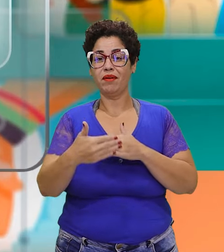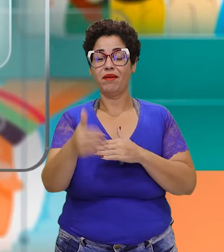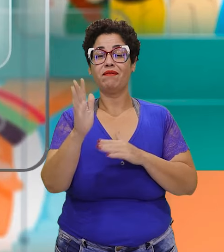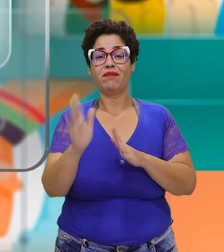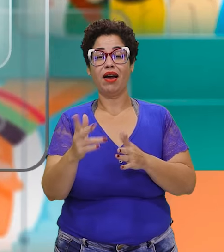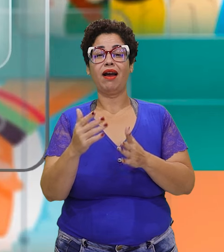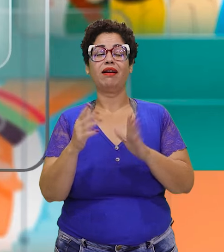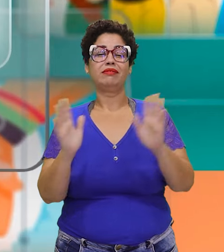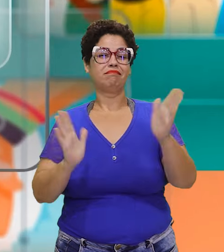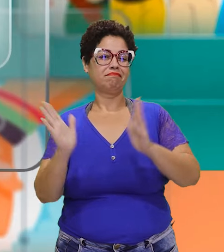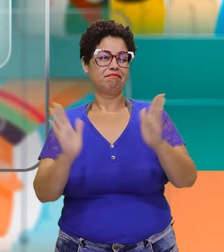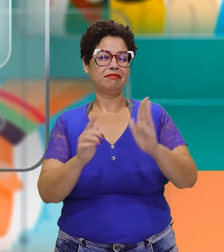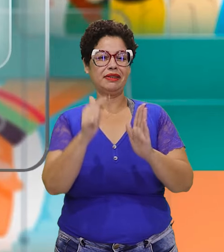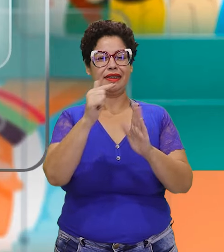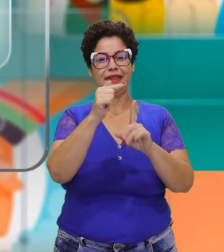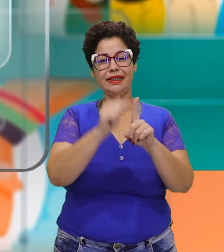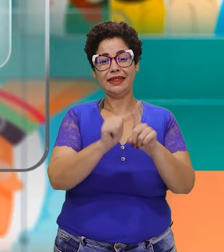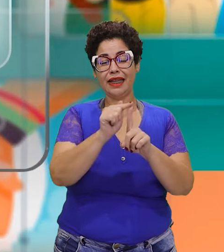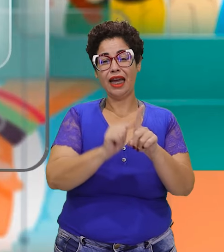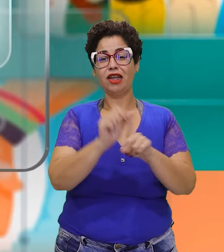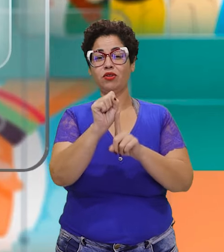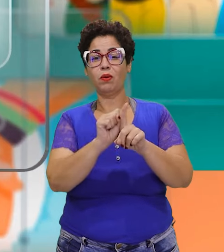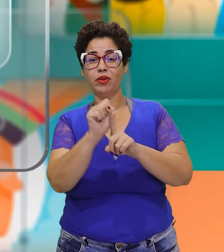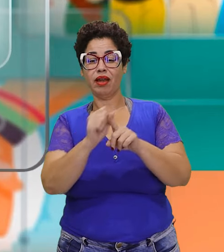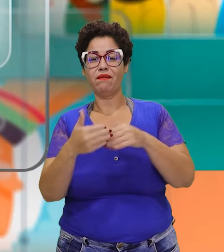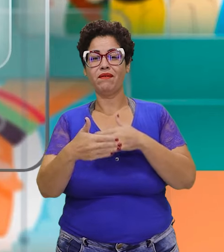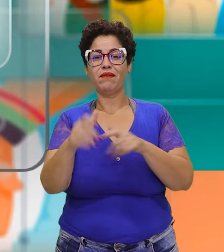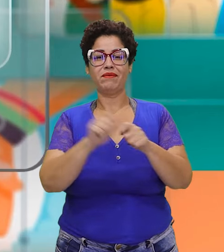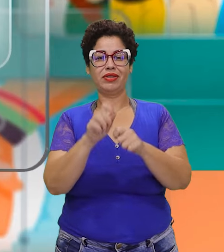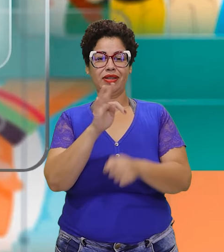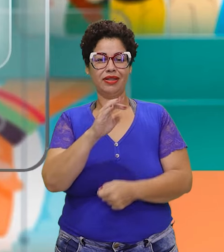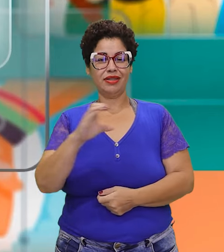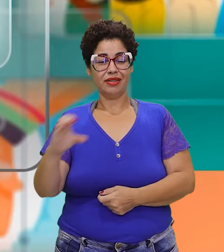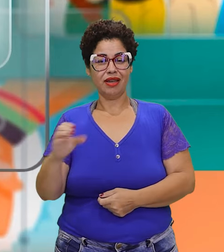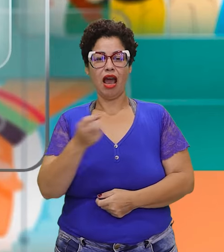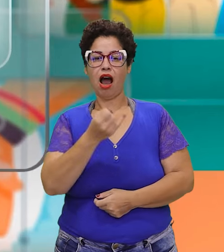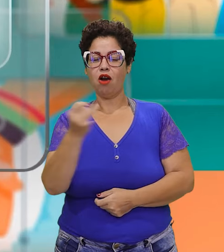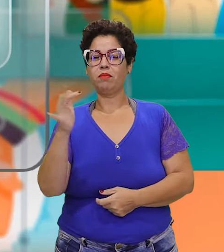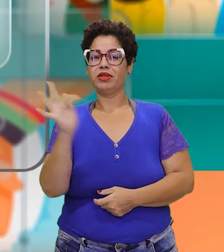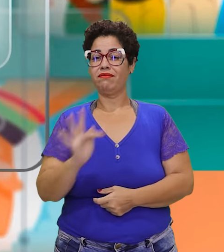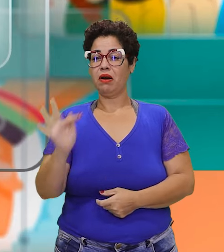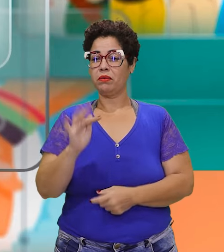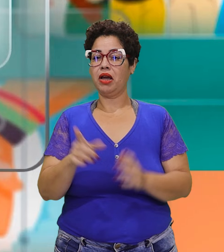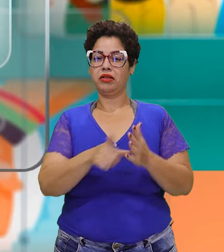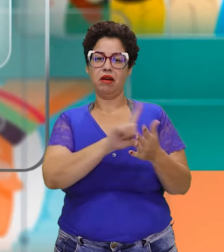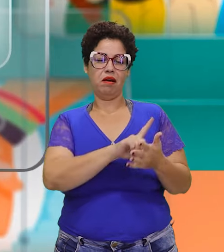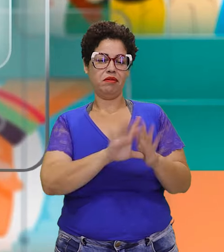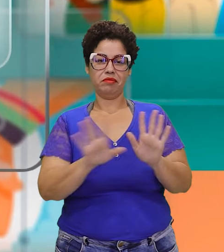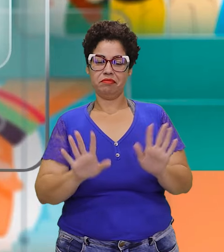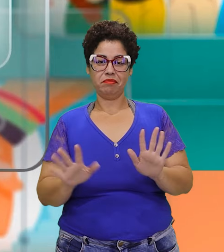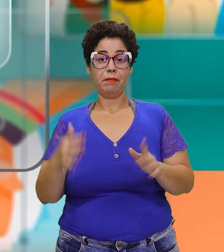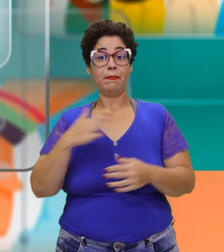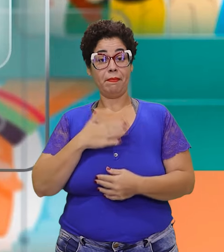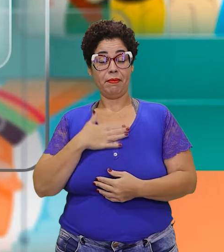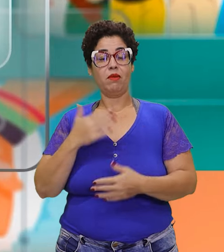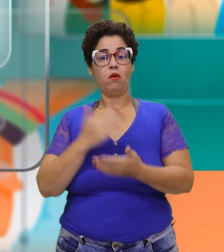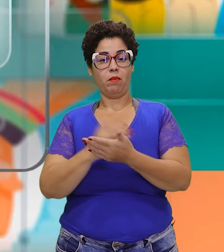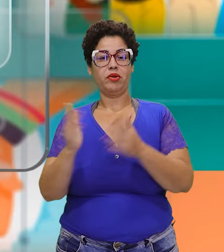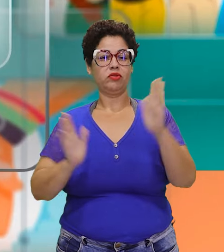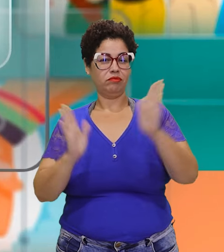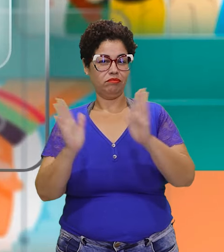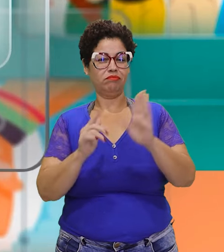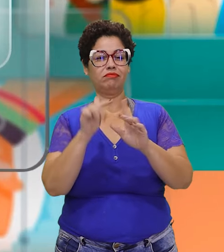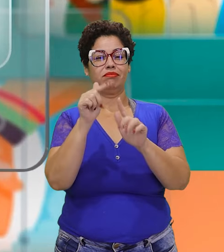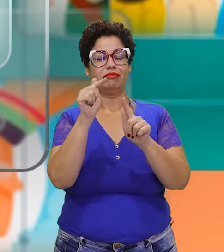isso por volta do 7º, 8º período do curso, algumas faculdades antes, mas na minha